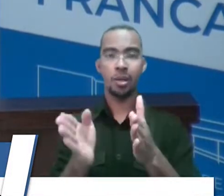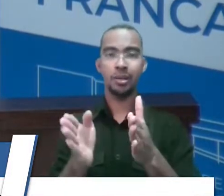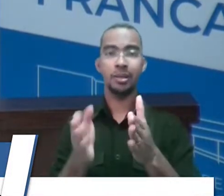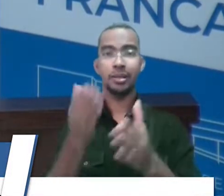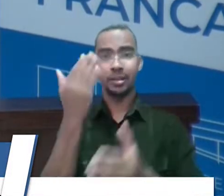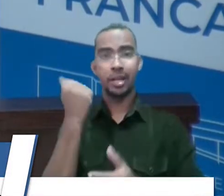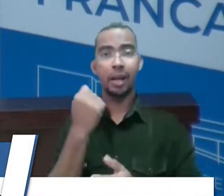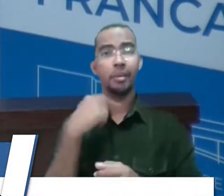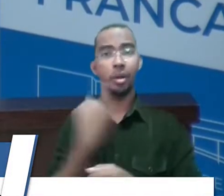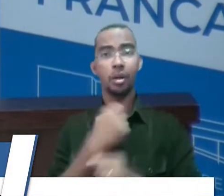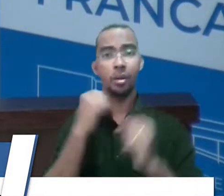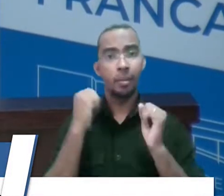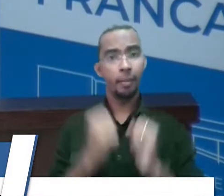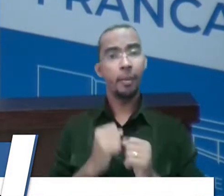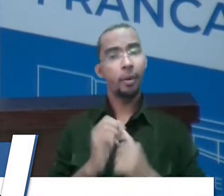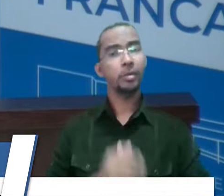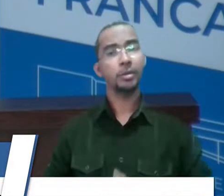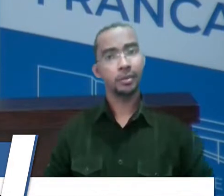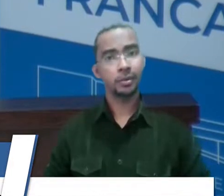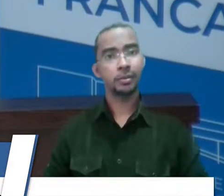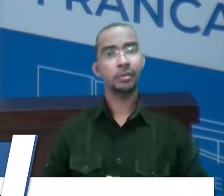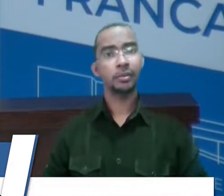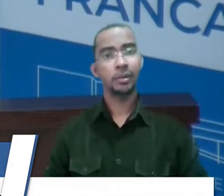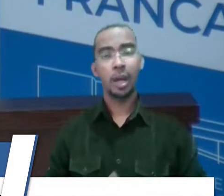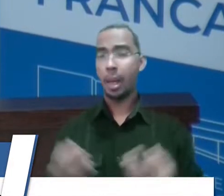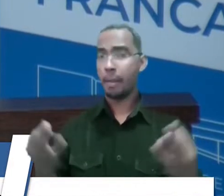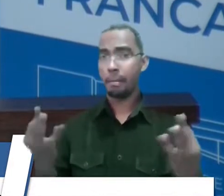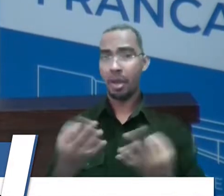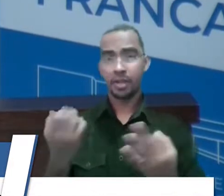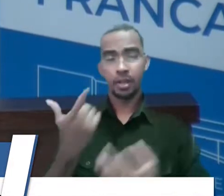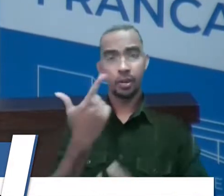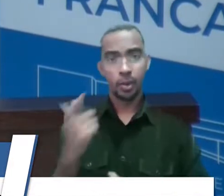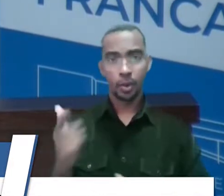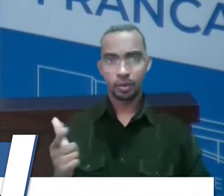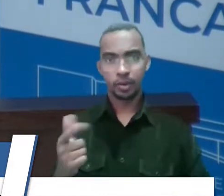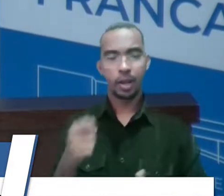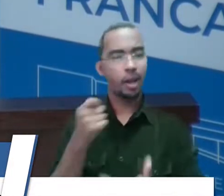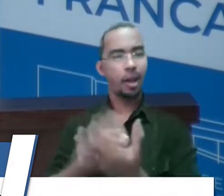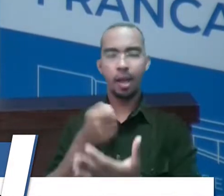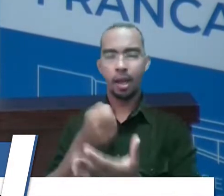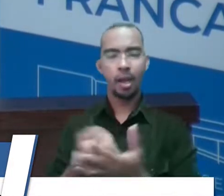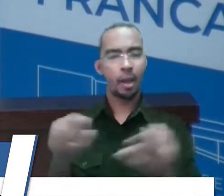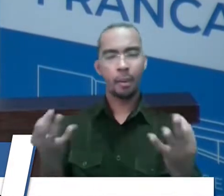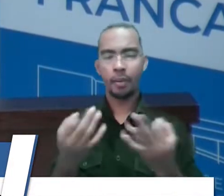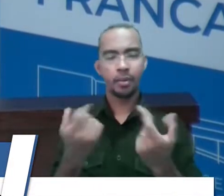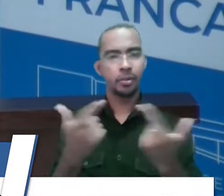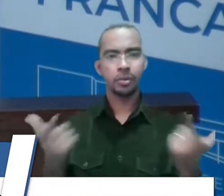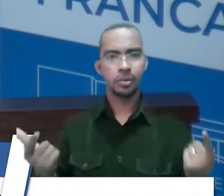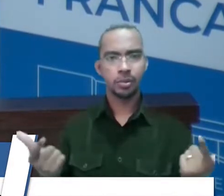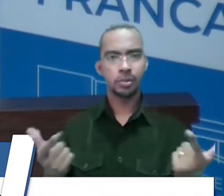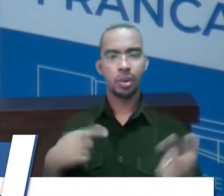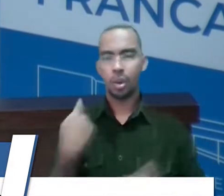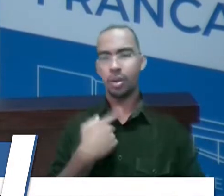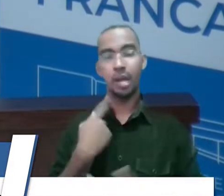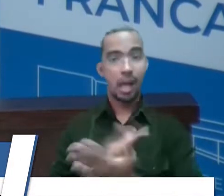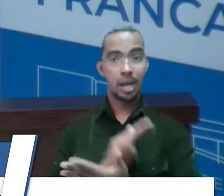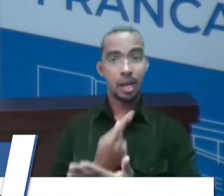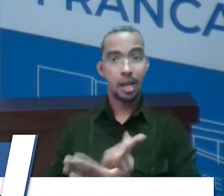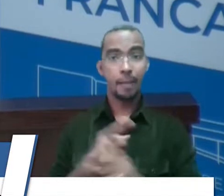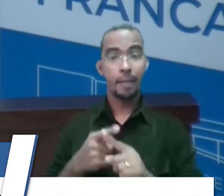possa... perfeição não existe. Não dá para a gente cobrar a perfeição de ninguém, que nem nós somos perfeitos. Só que se a gente